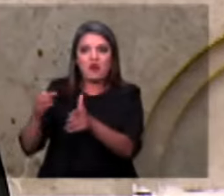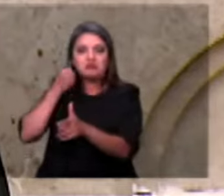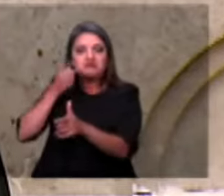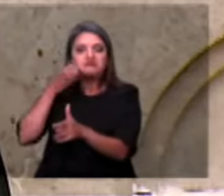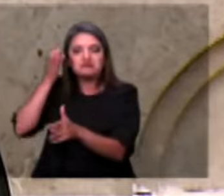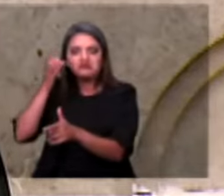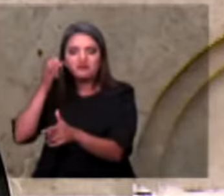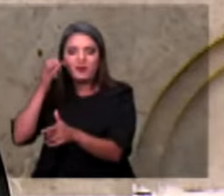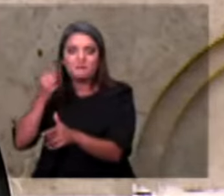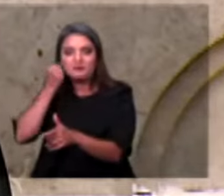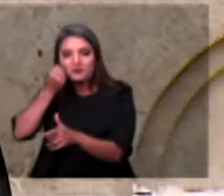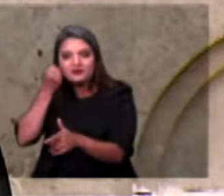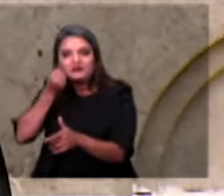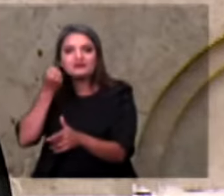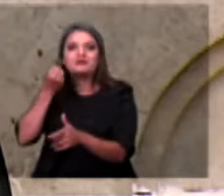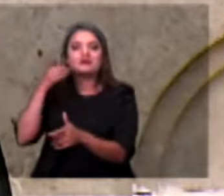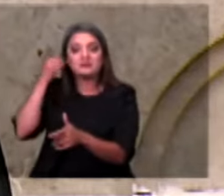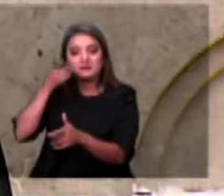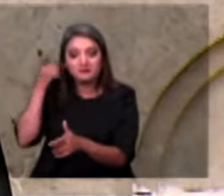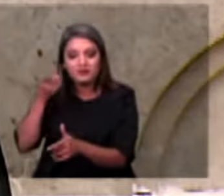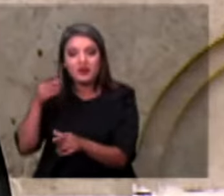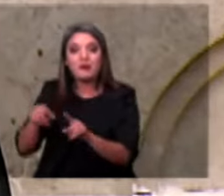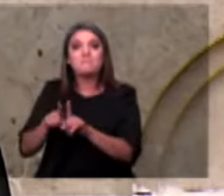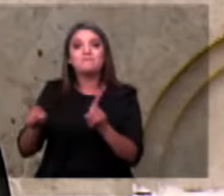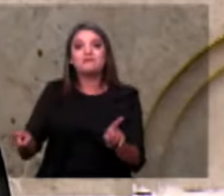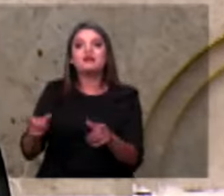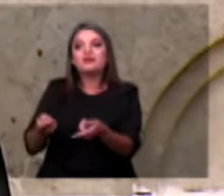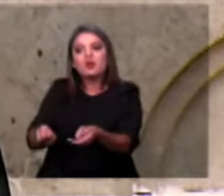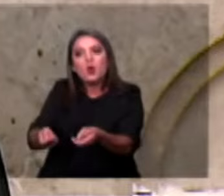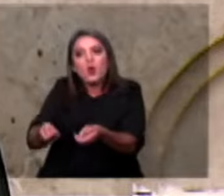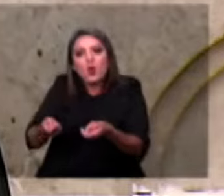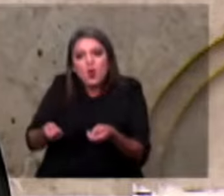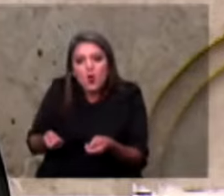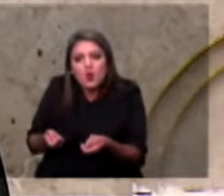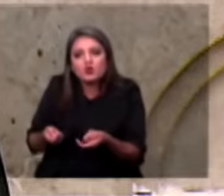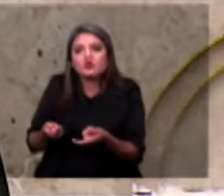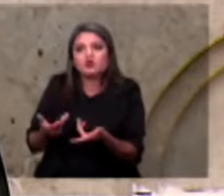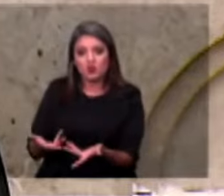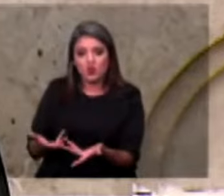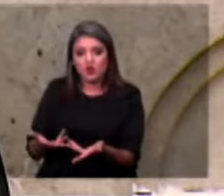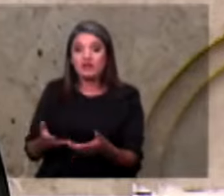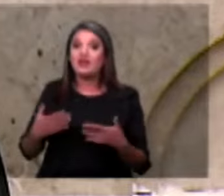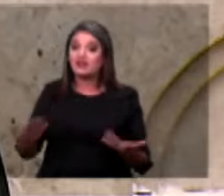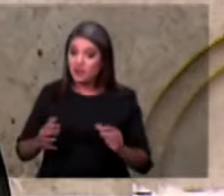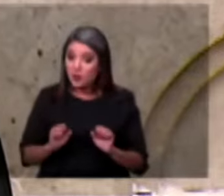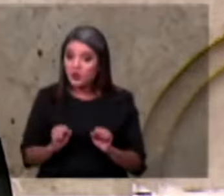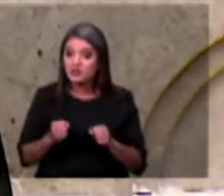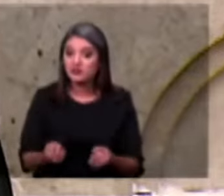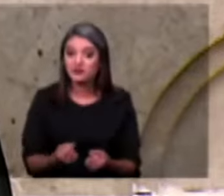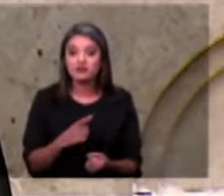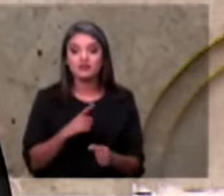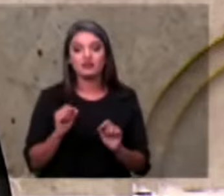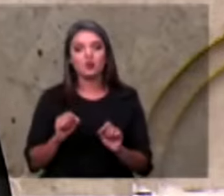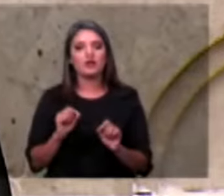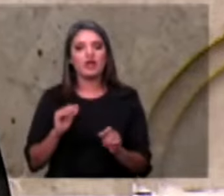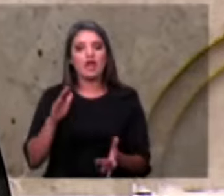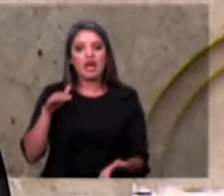as expansões do espírito do partido. É essa força que diz, até